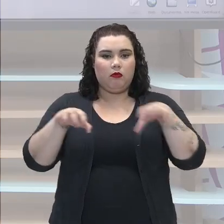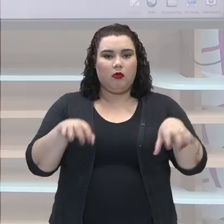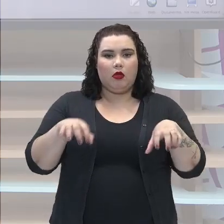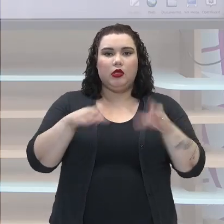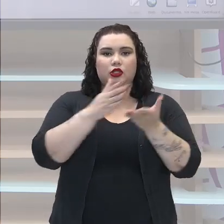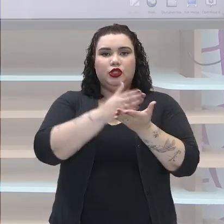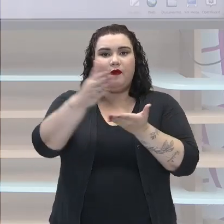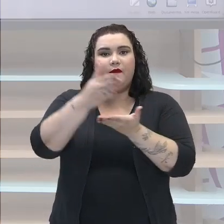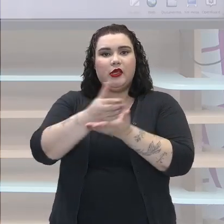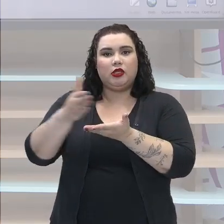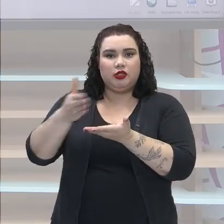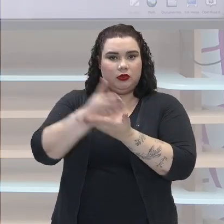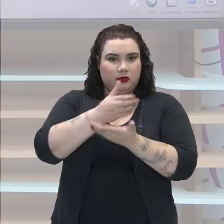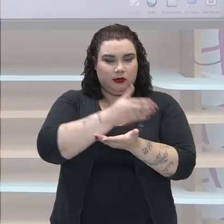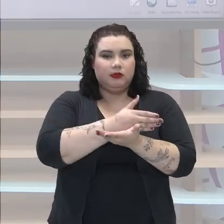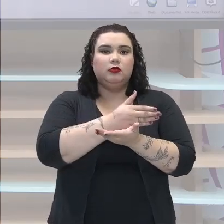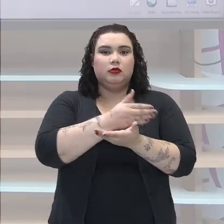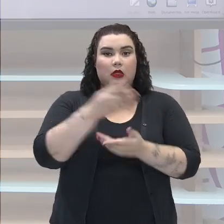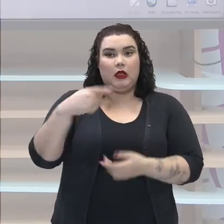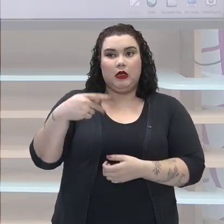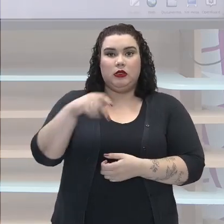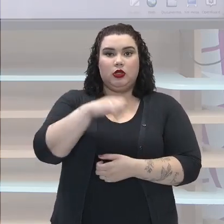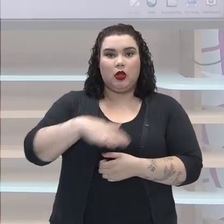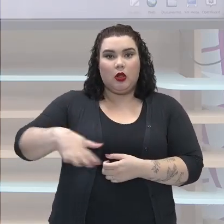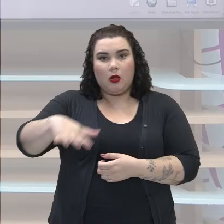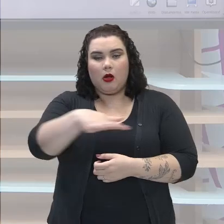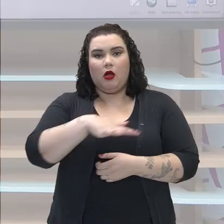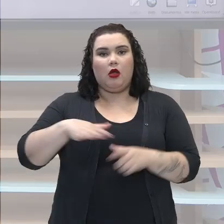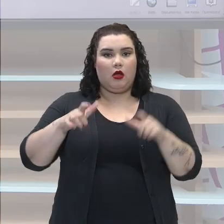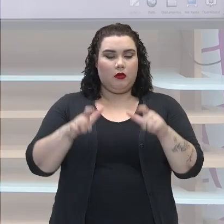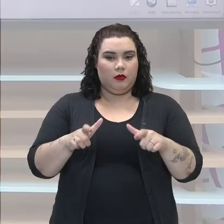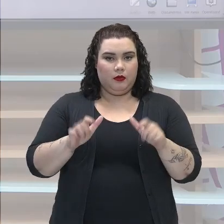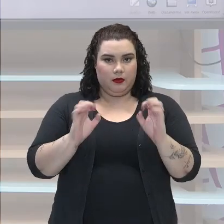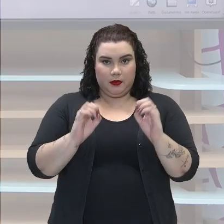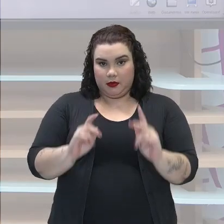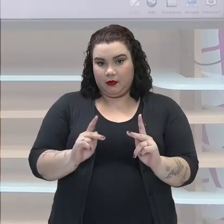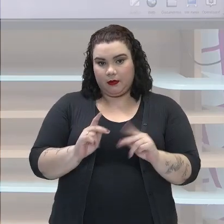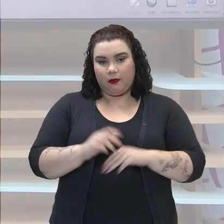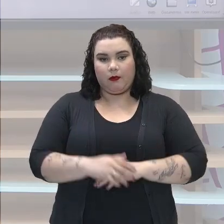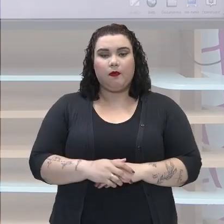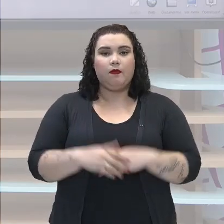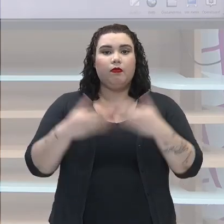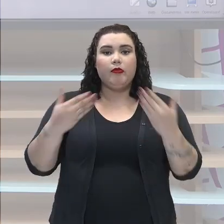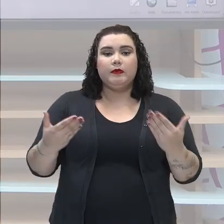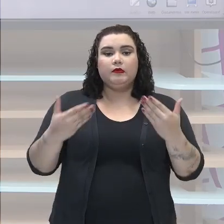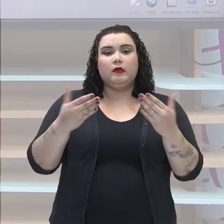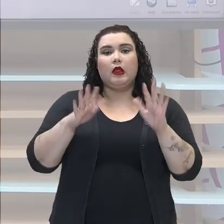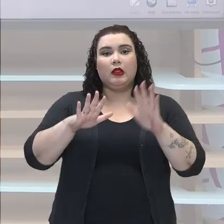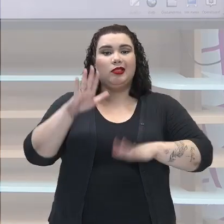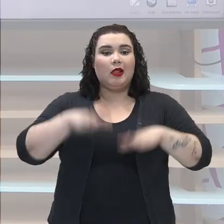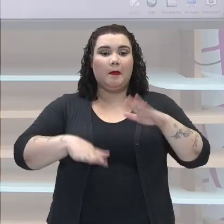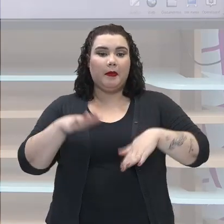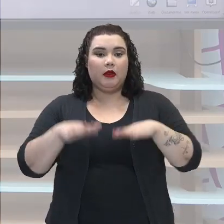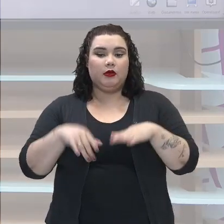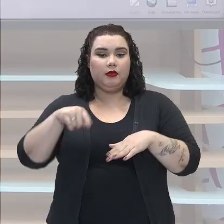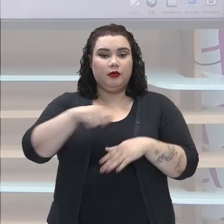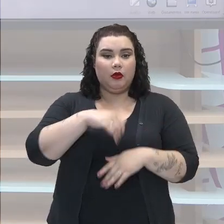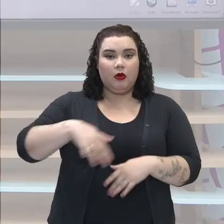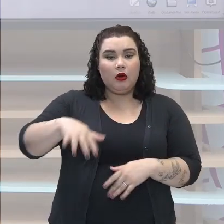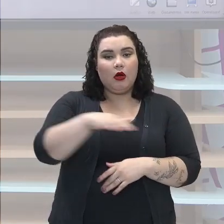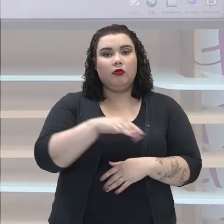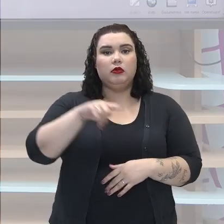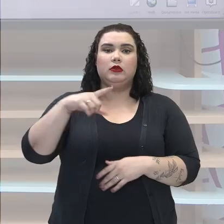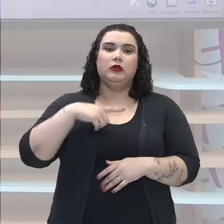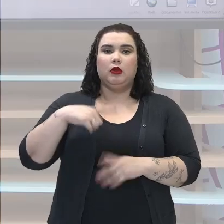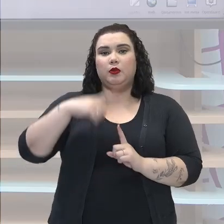do território adotando critérios previamente estabelecidos, certo? E a depender do critério que você adota, você vai ter um tipo